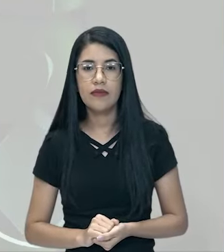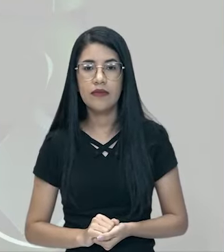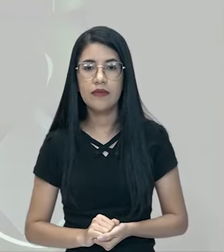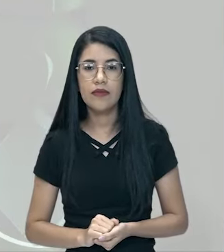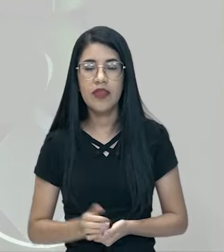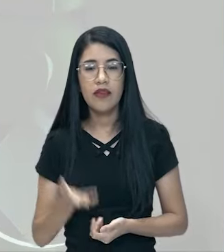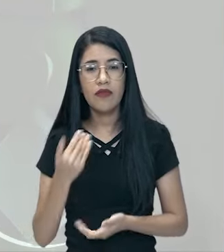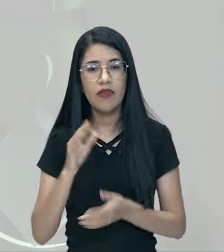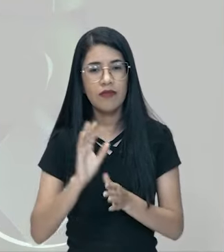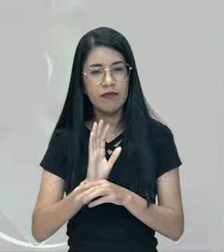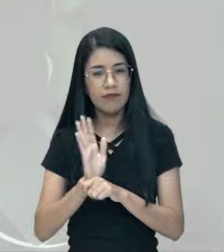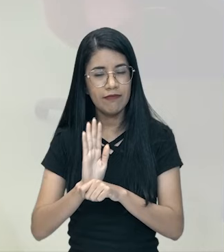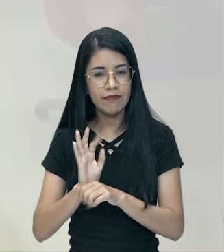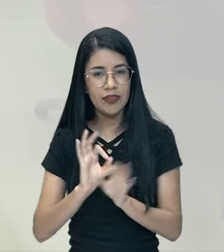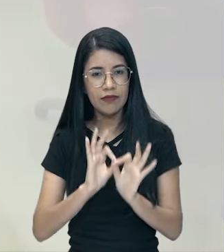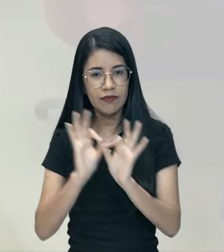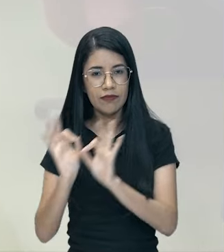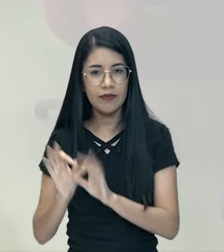lá assistir?